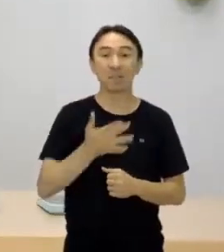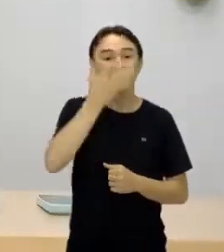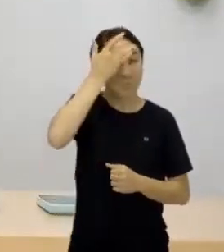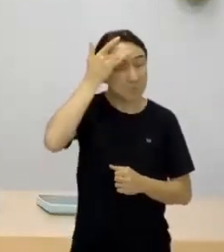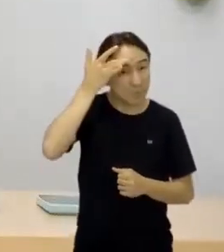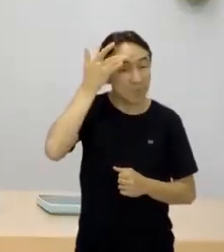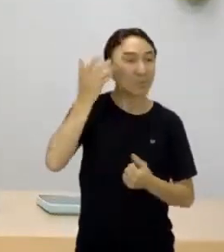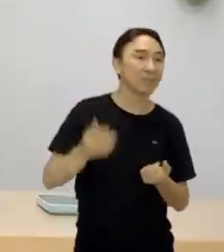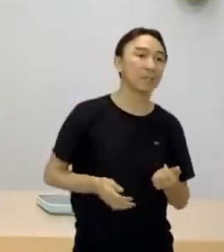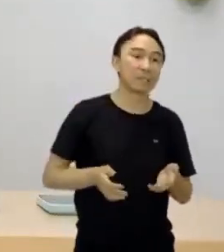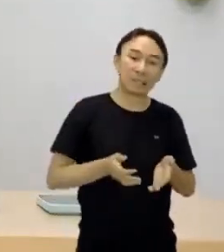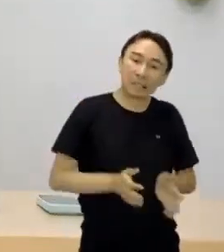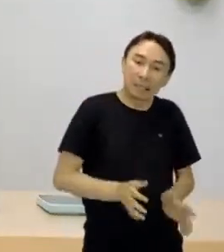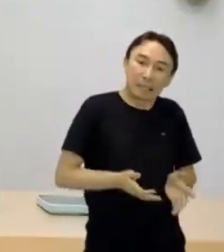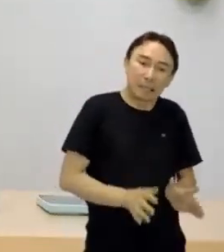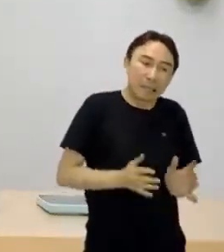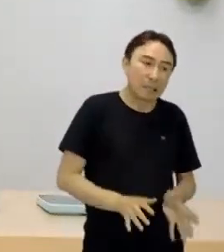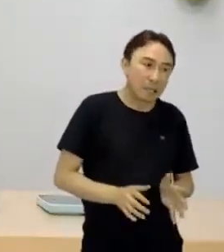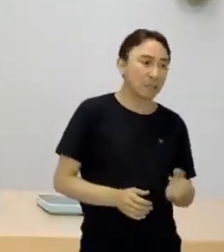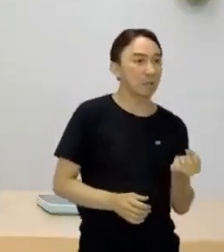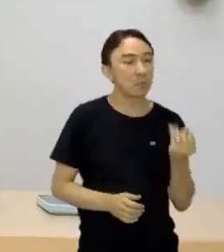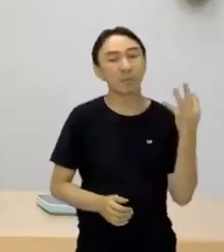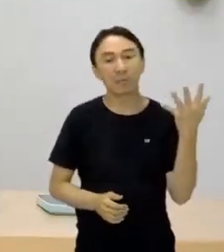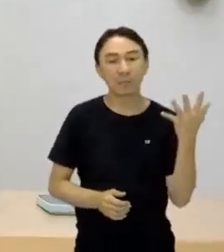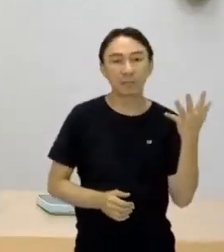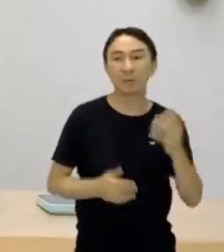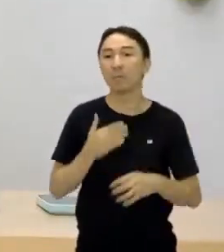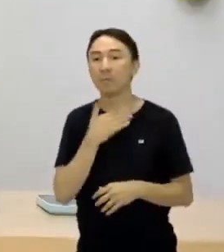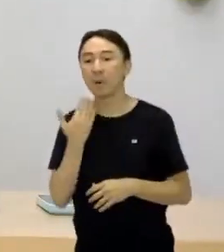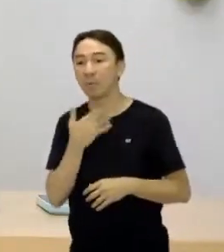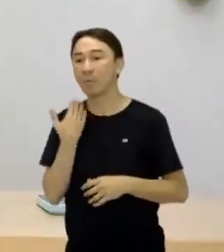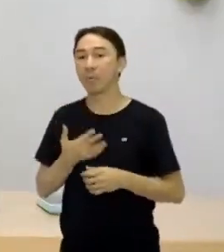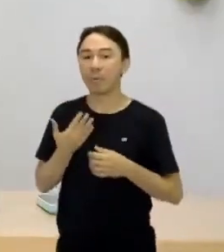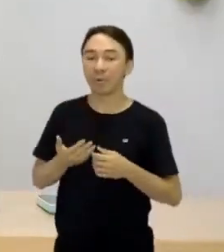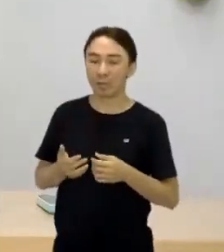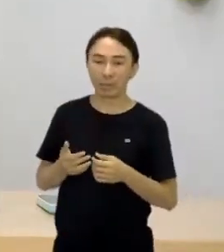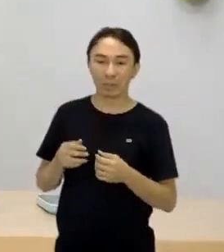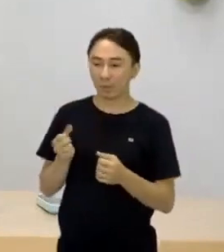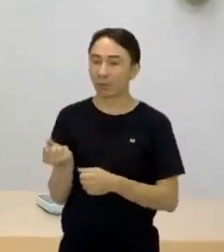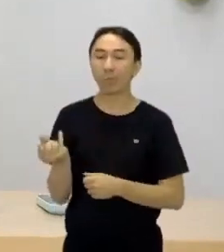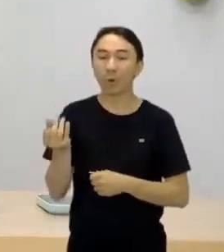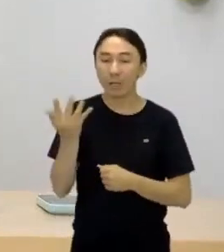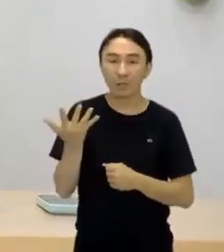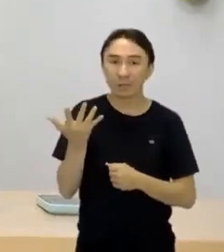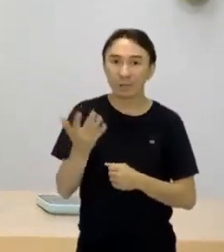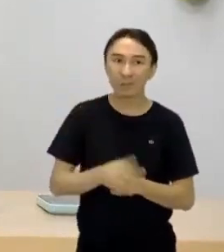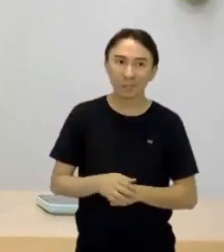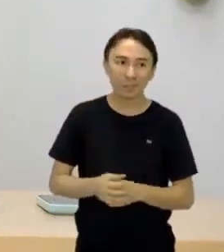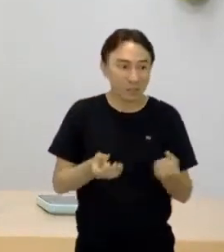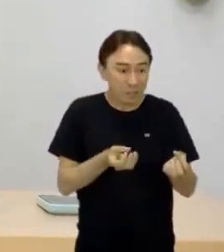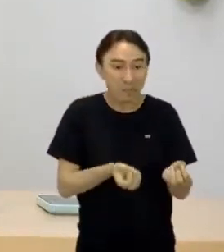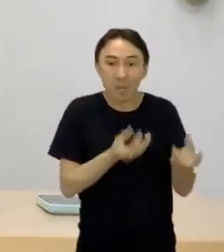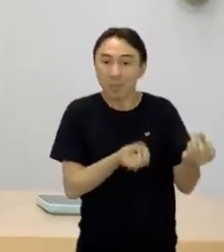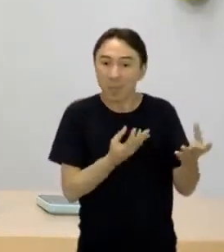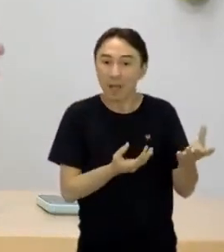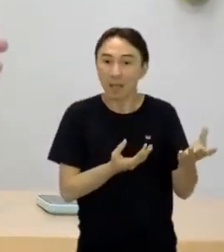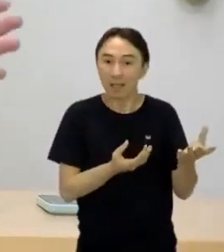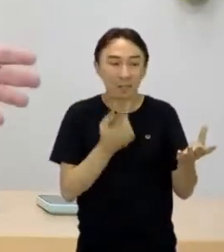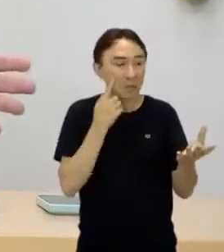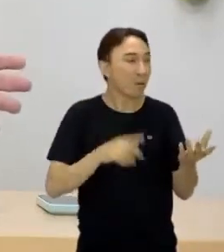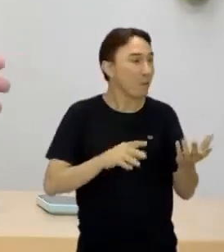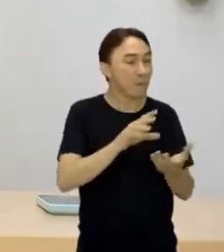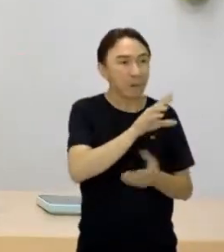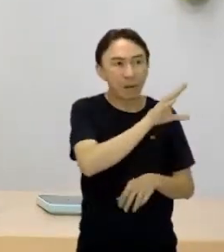a mortalidade infantil também, né? Tudo depende, né, de como se processa, né, esses conceitos em